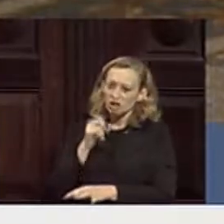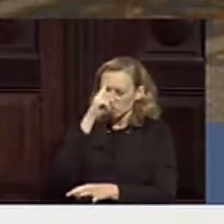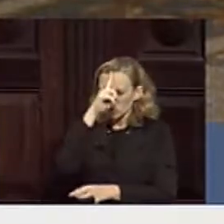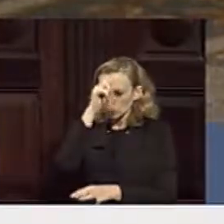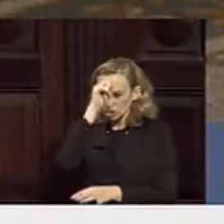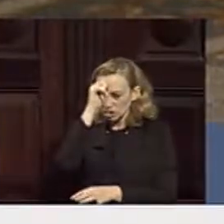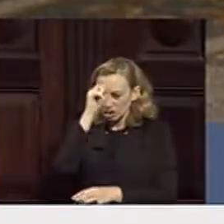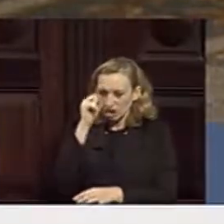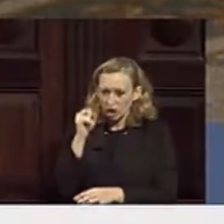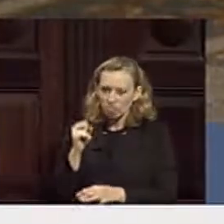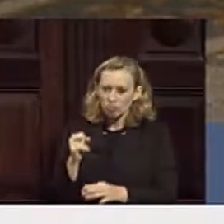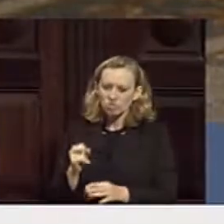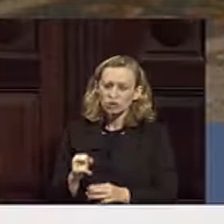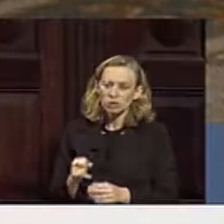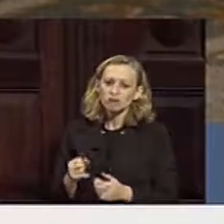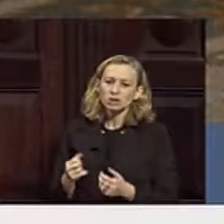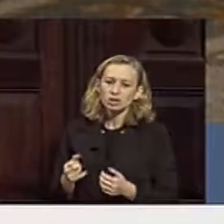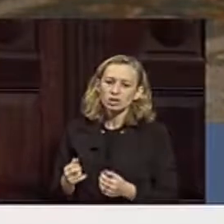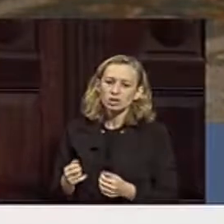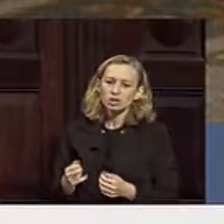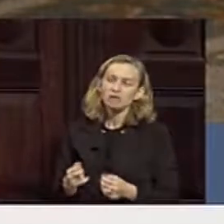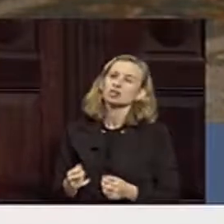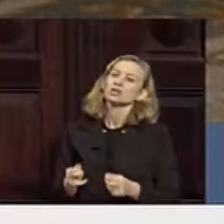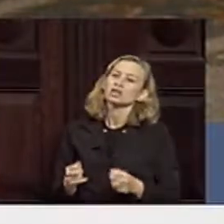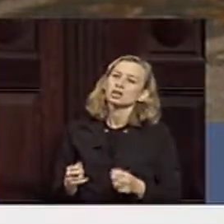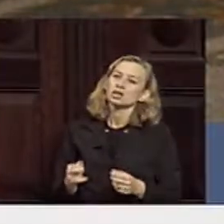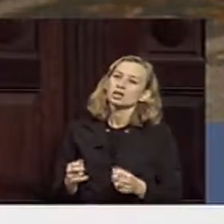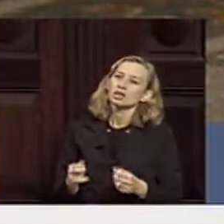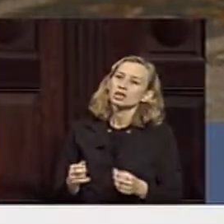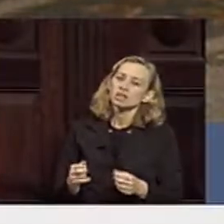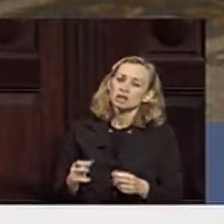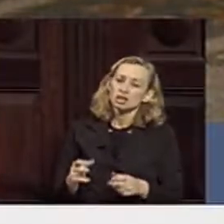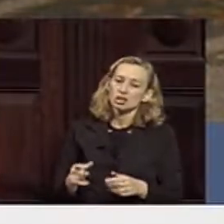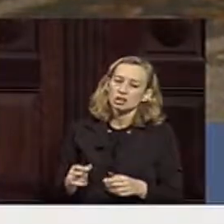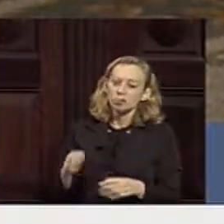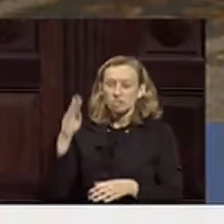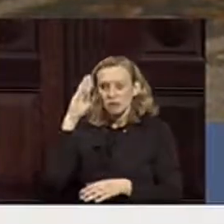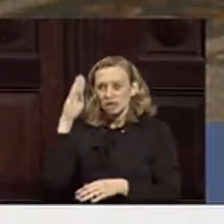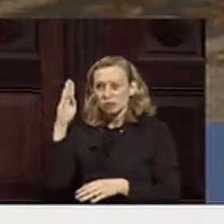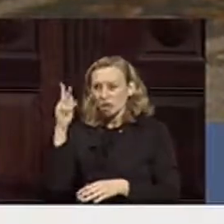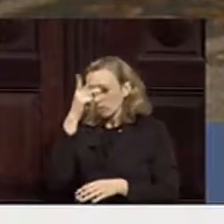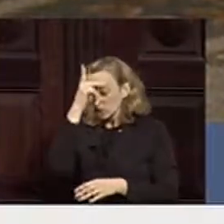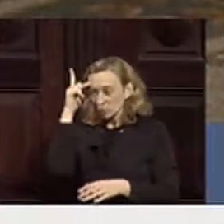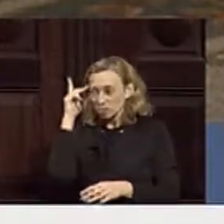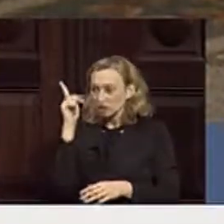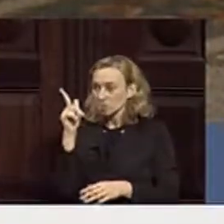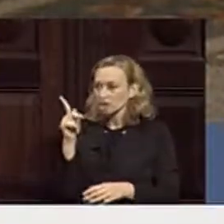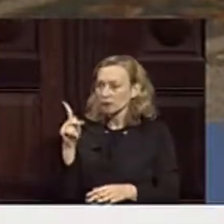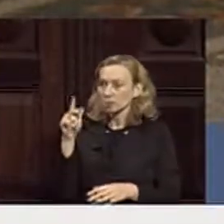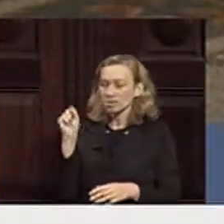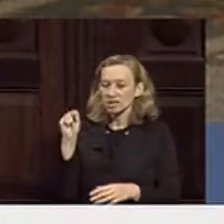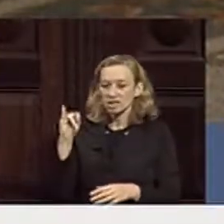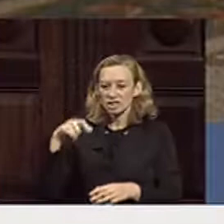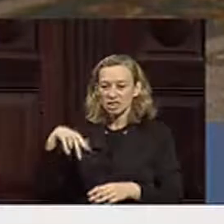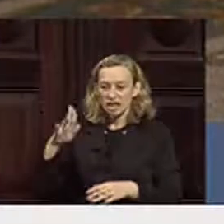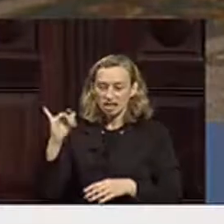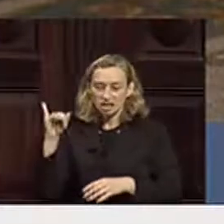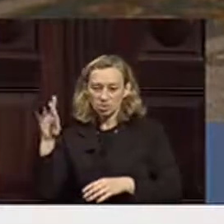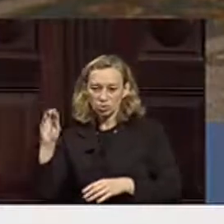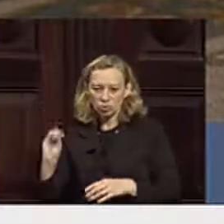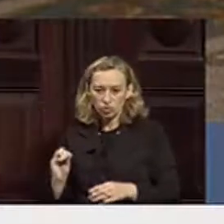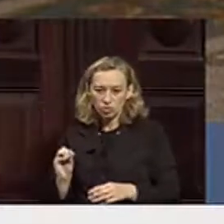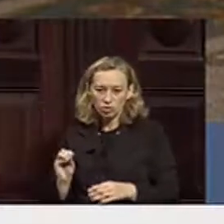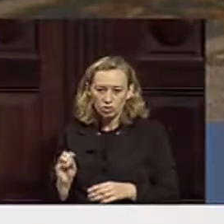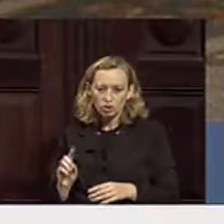municipal de internação de doença psíquica. Ponto para Niterói, dependendo dos seus problemas. Com relação